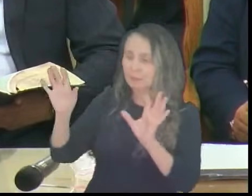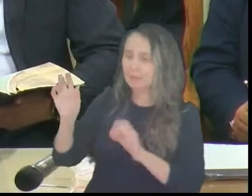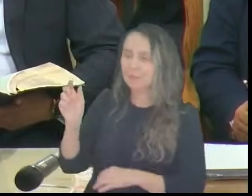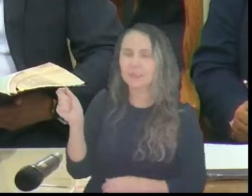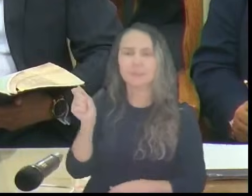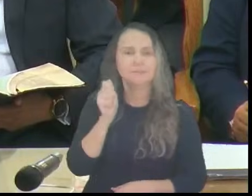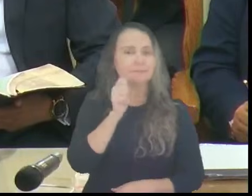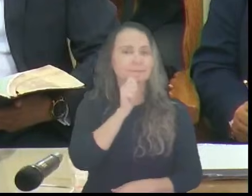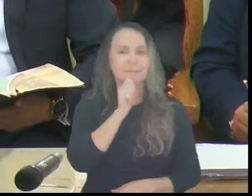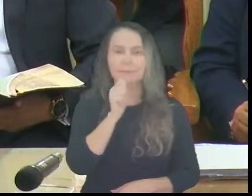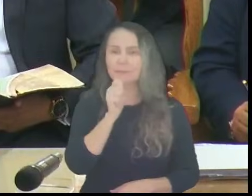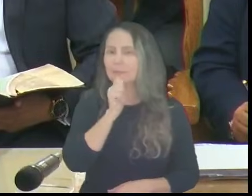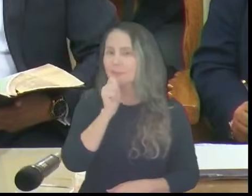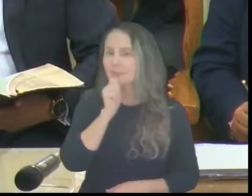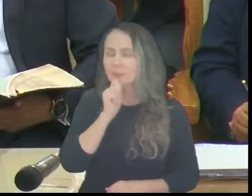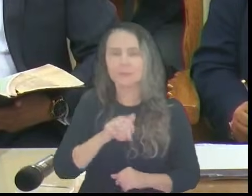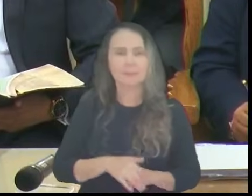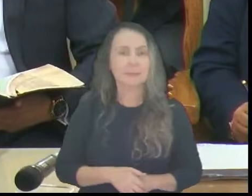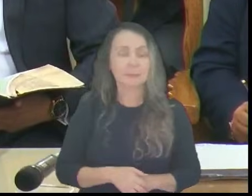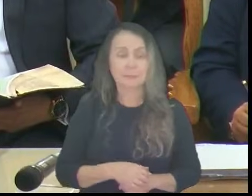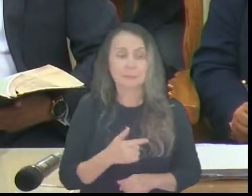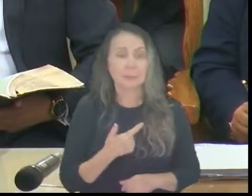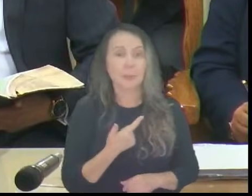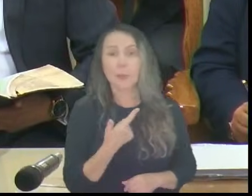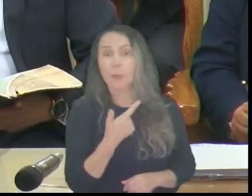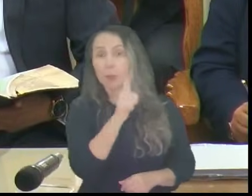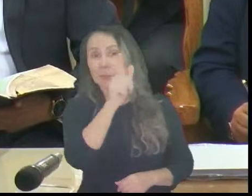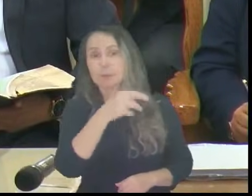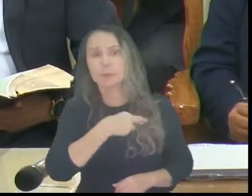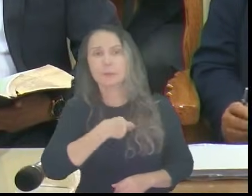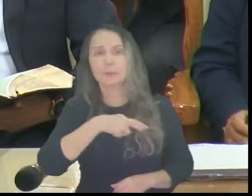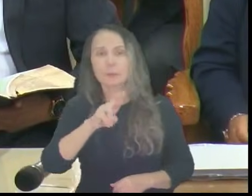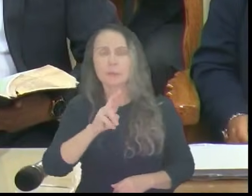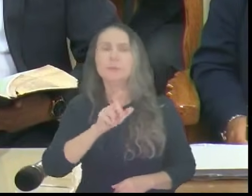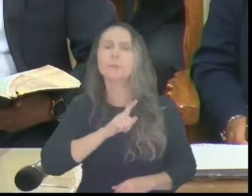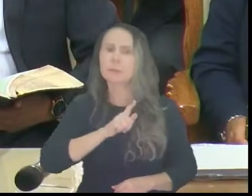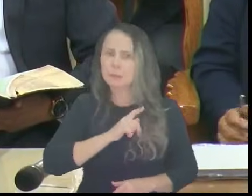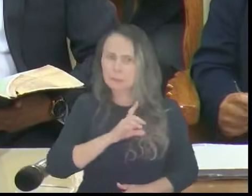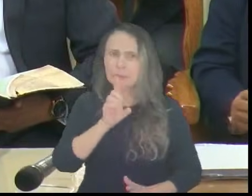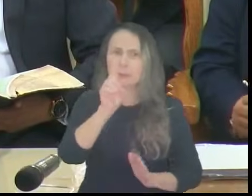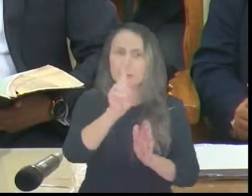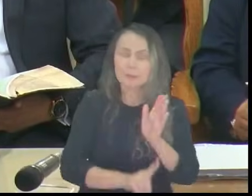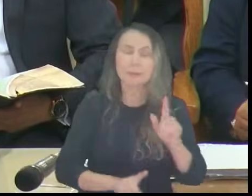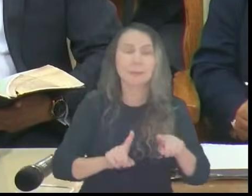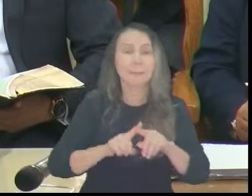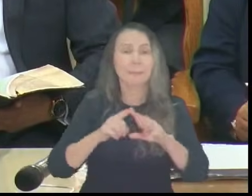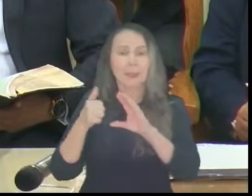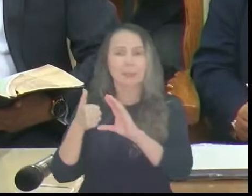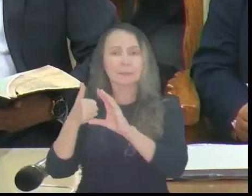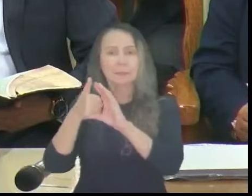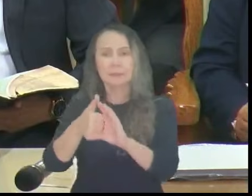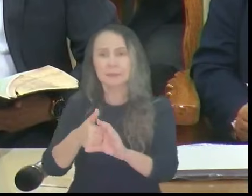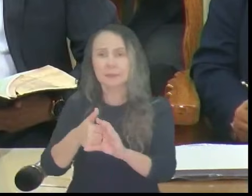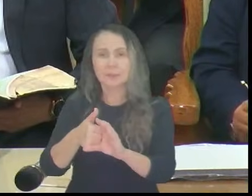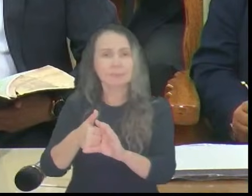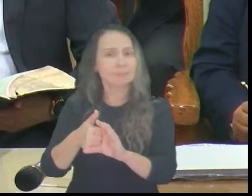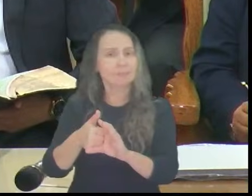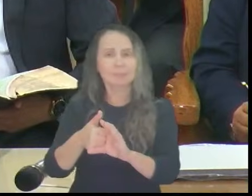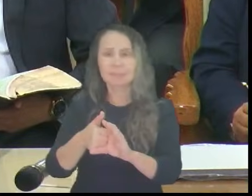construir. As outras religiões tinham direito, mas os cristãos não tinham direito, porque era uma religião